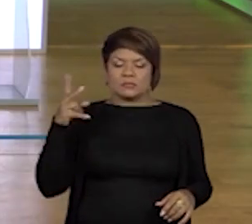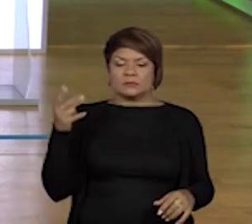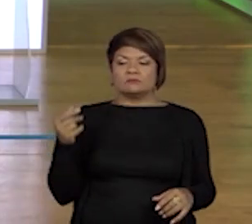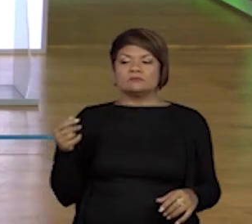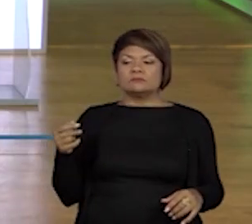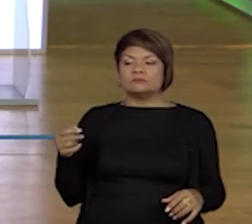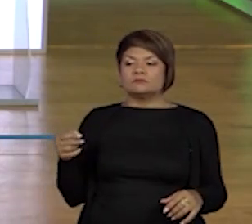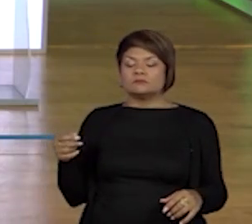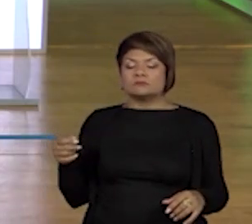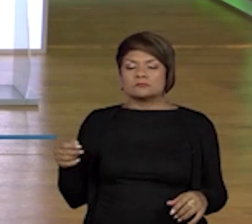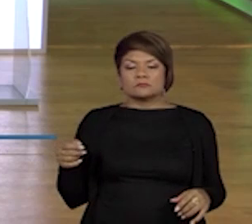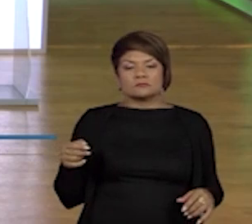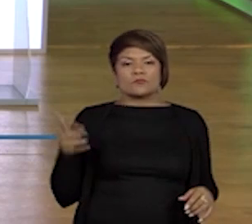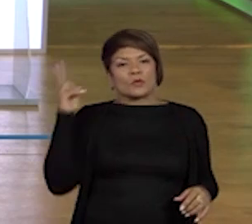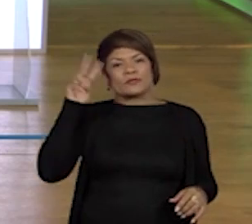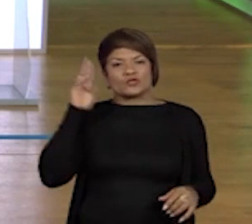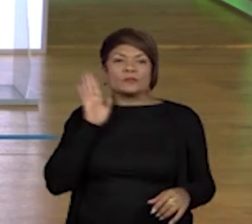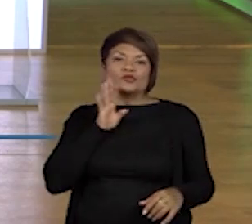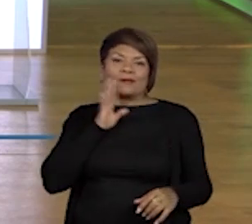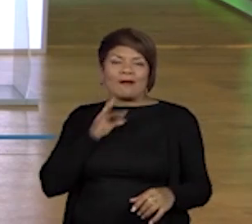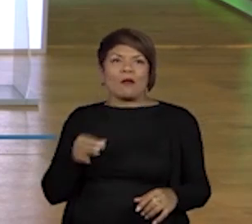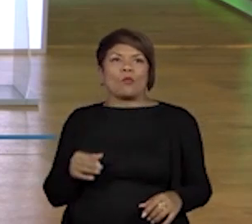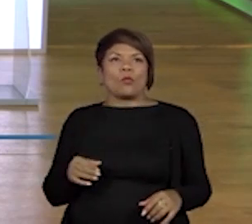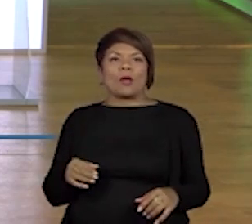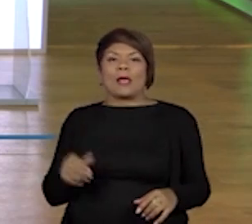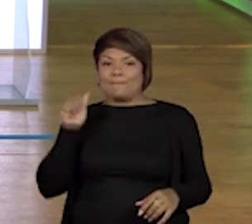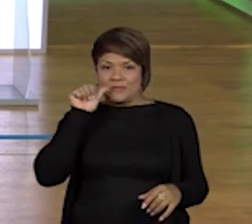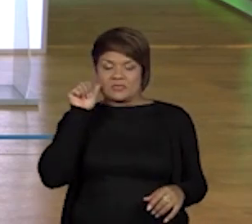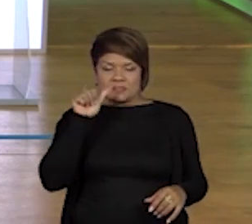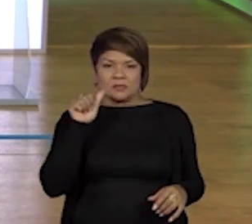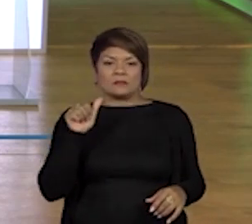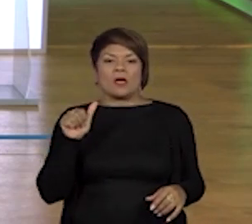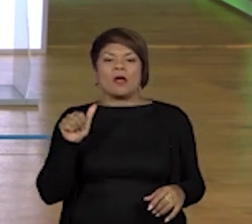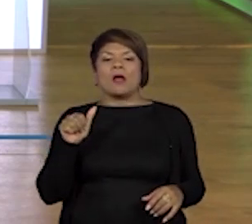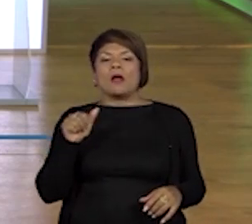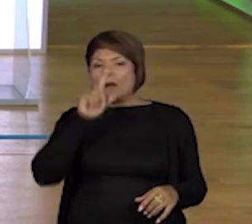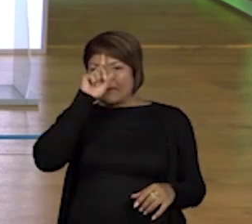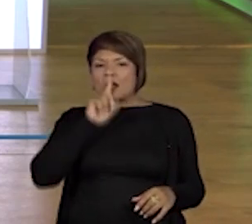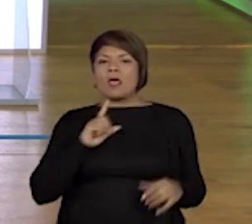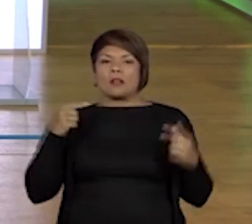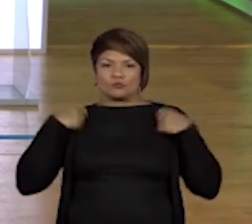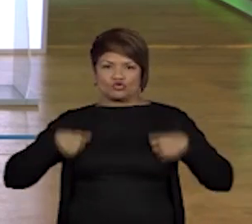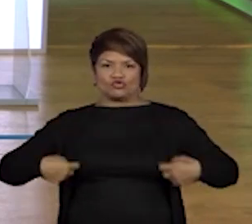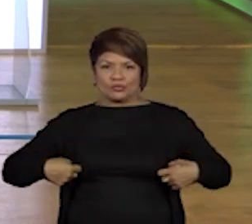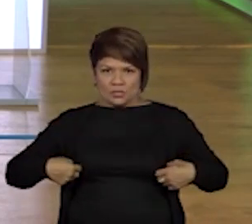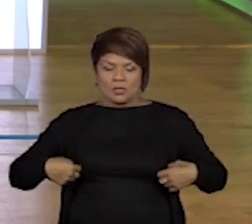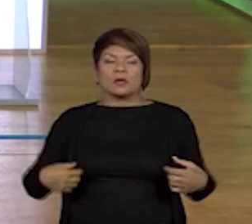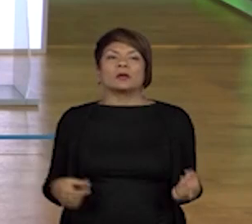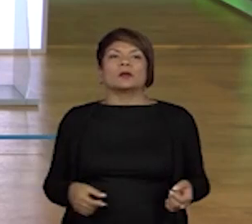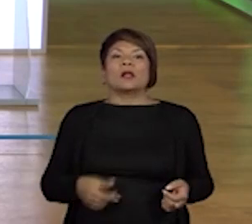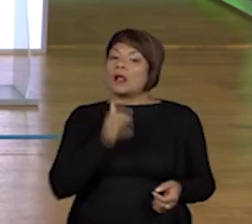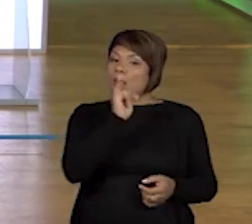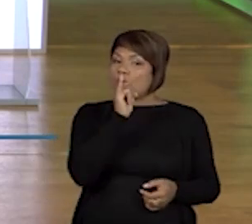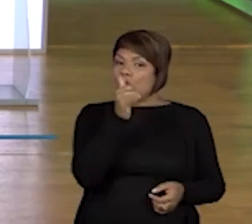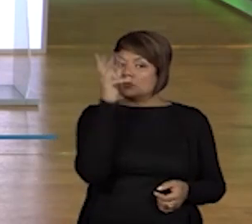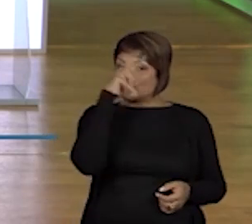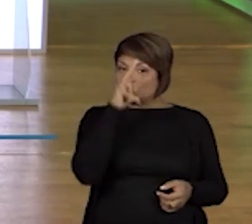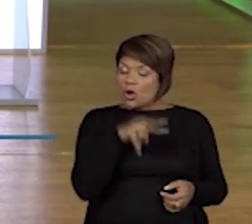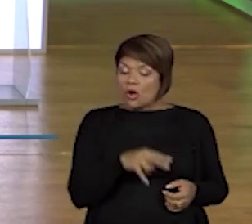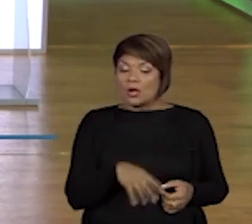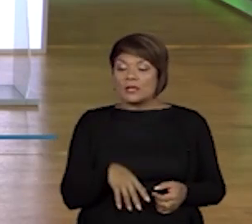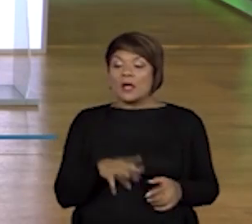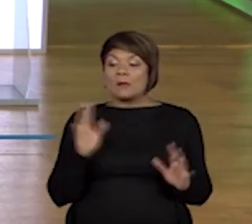muito legal é a menina da mochila amarela, que ela conta a história dela, mas vários momentos ela fala da mochila como se fosse